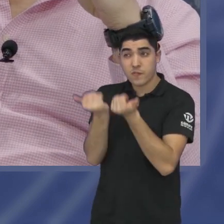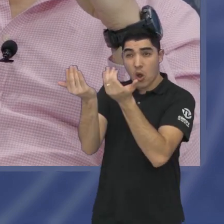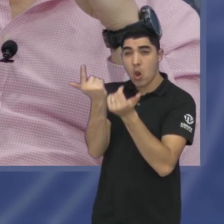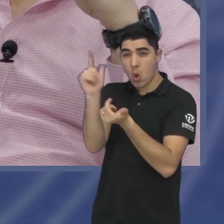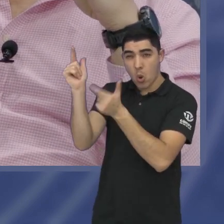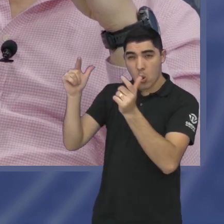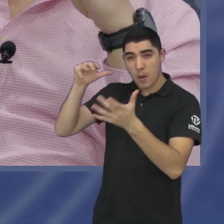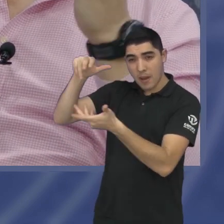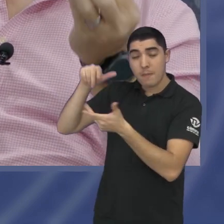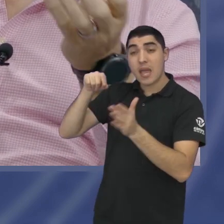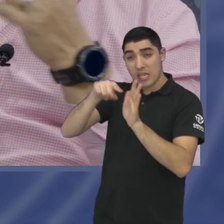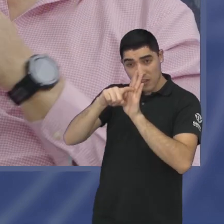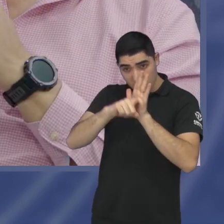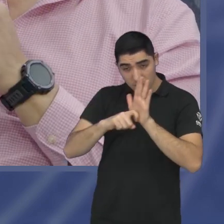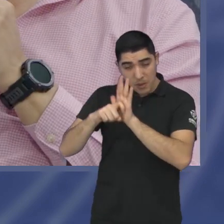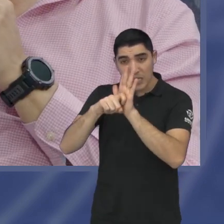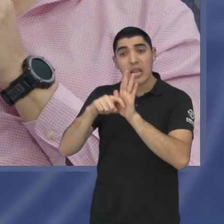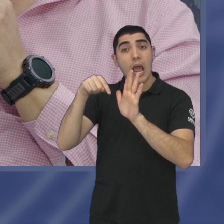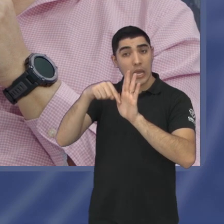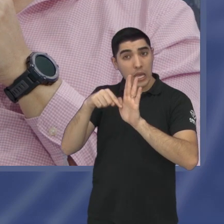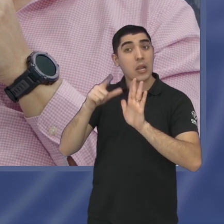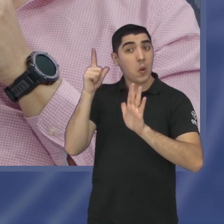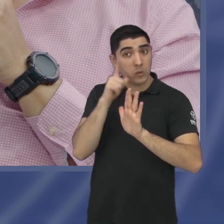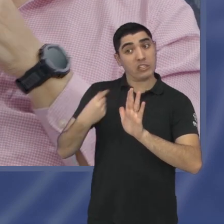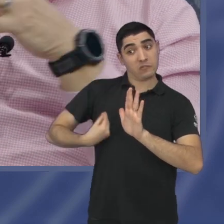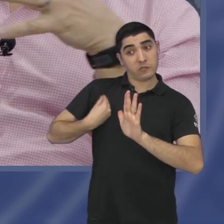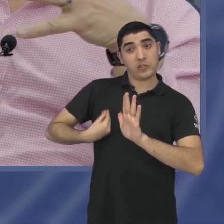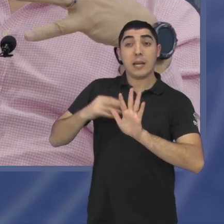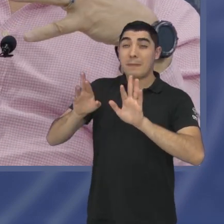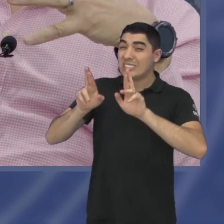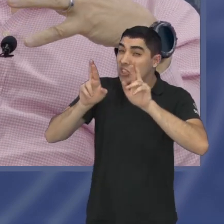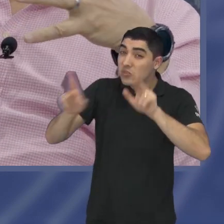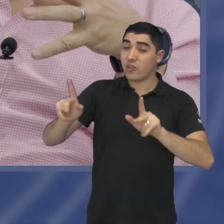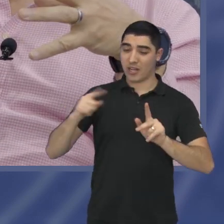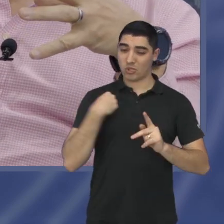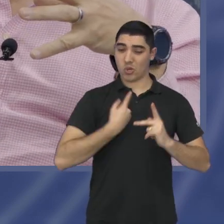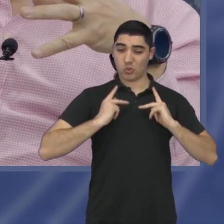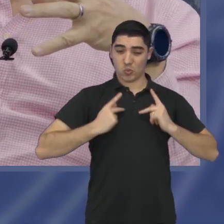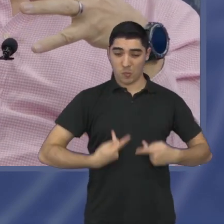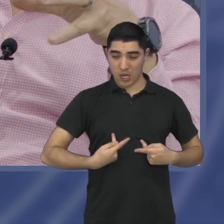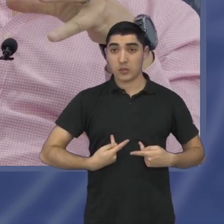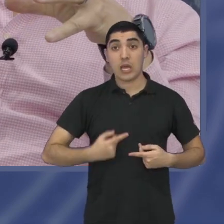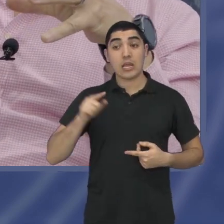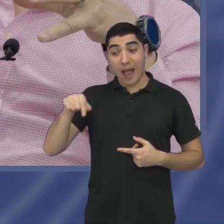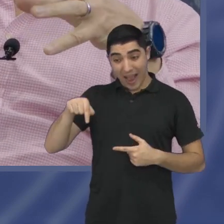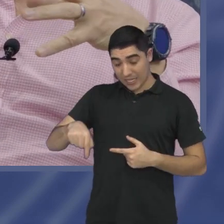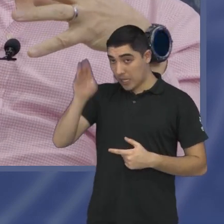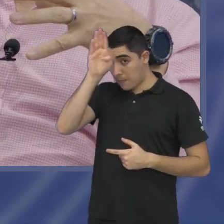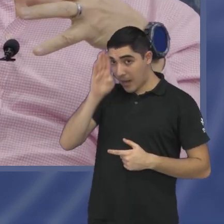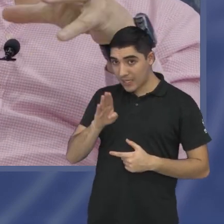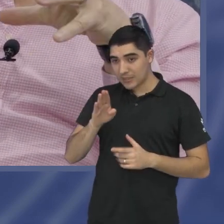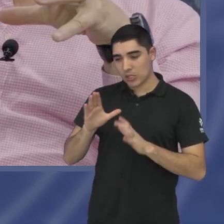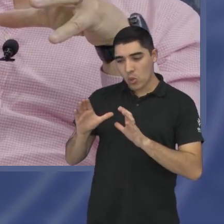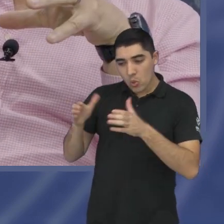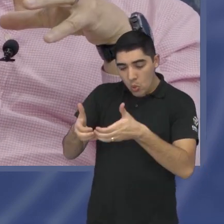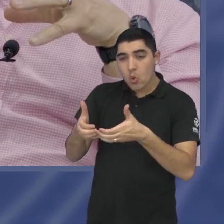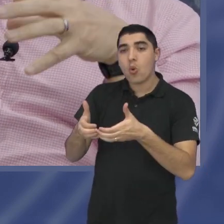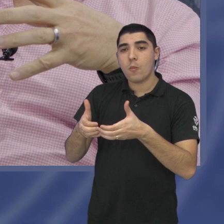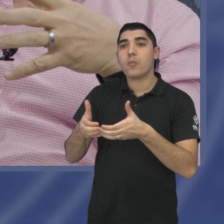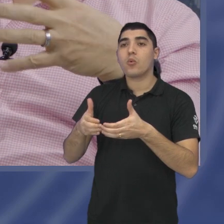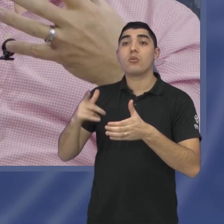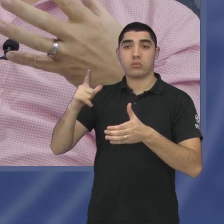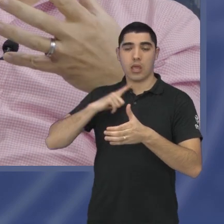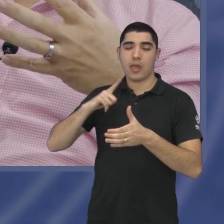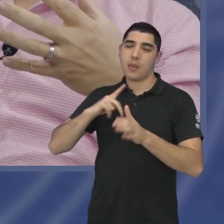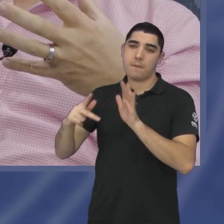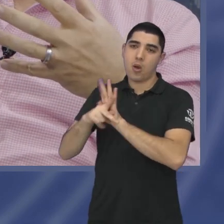muito hostis para a vida humana. Então, embora a comunidade não seja grande, ela está congregada numa sociedade chamada Sociedade